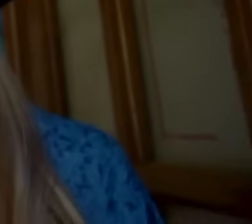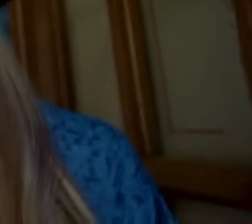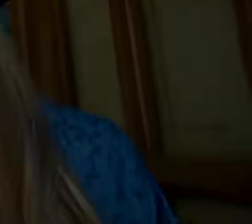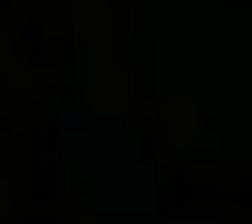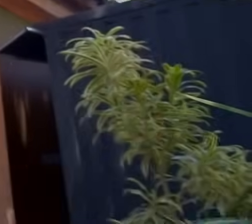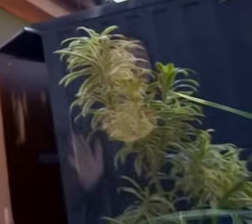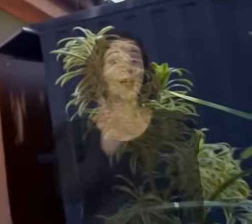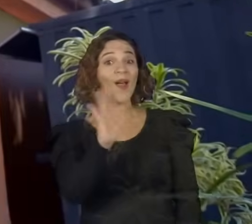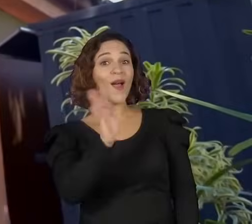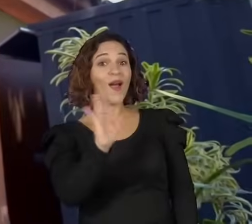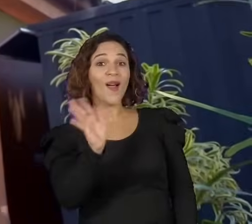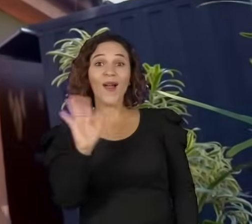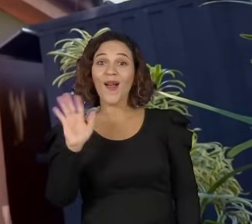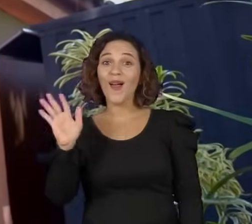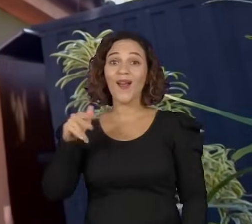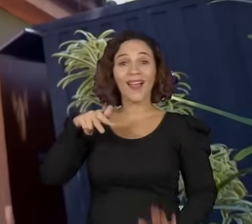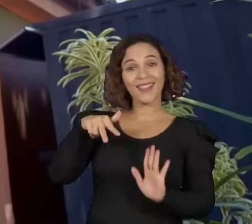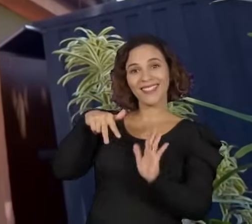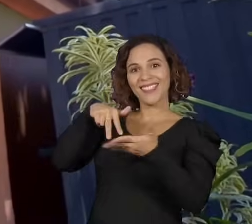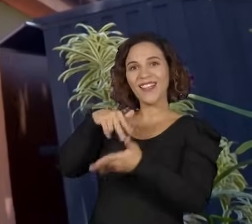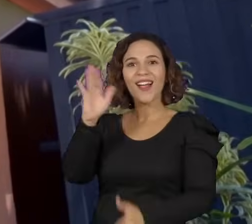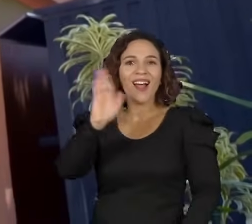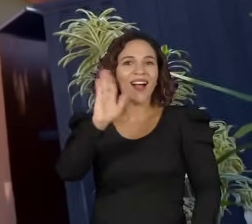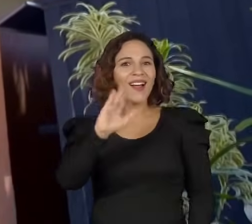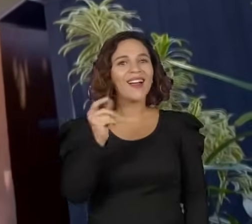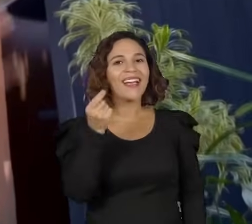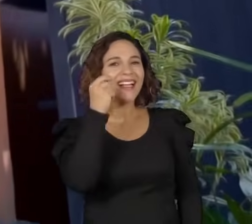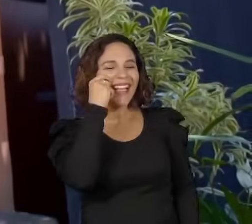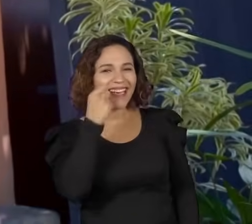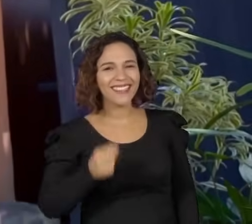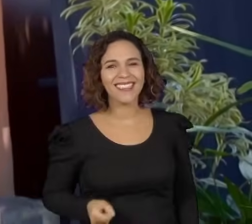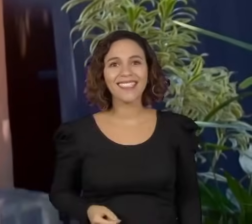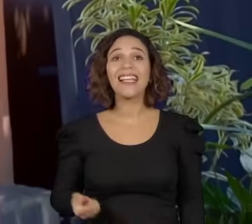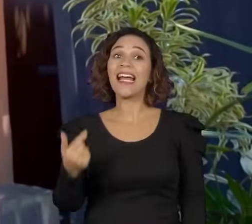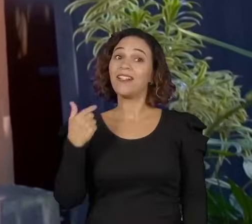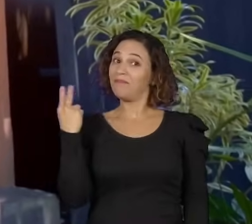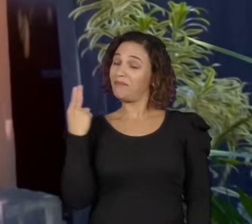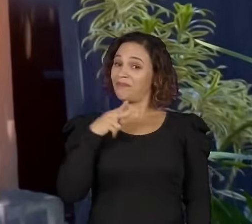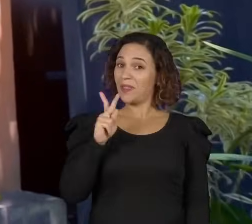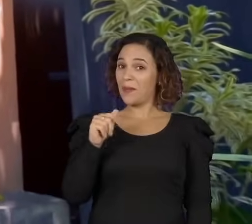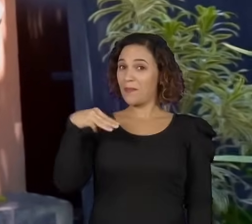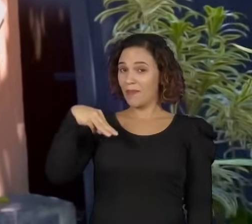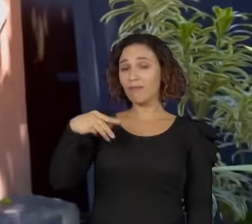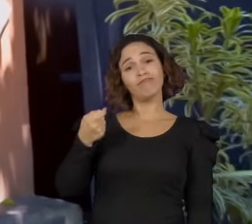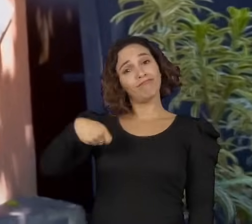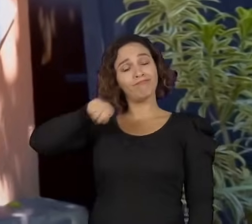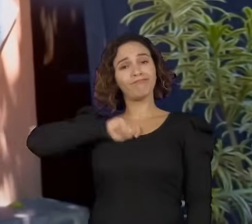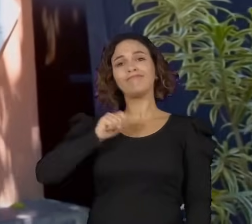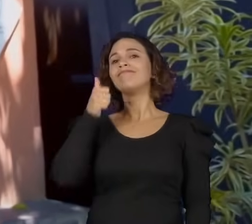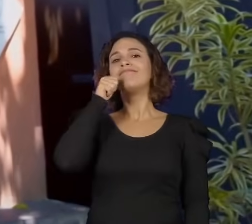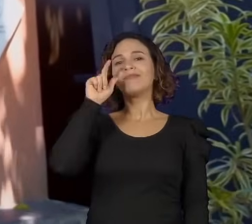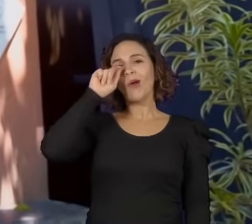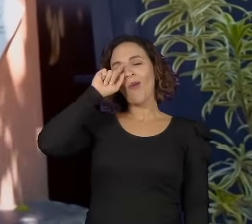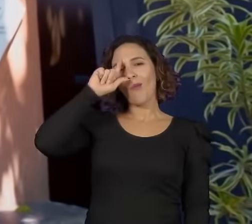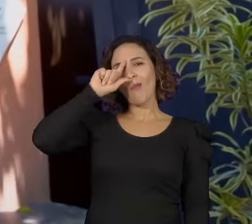Oi, gente! Oi, pessoal da Estação Livre! Oi, Cris! Eu sou a Pan Ribeiro, a Bruxa Preta, e hoje eu vou falar sobre o que é a